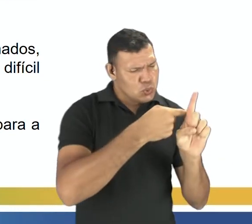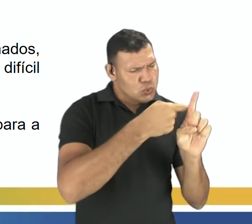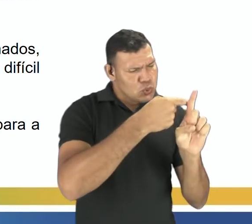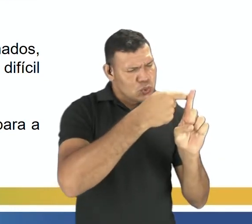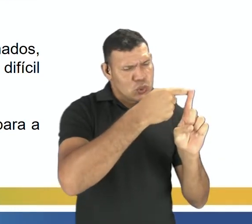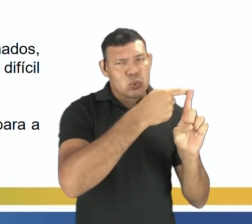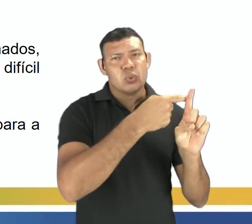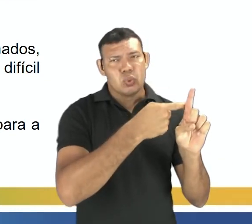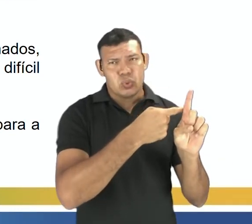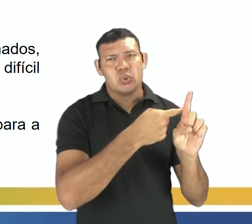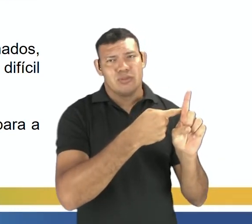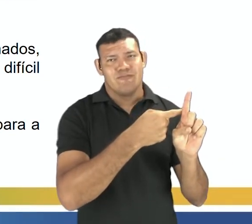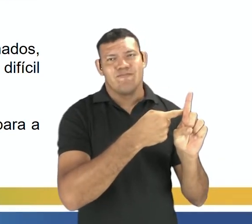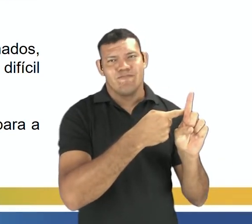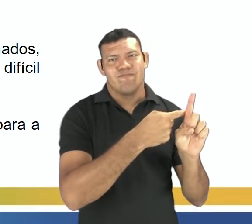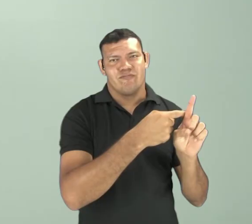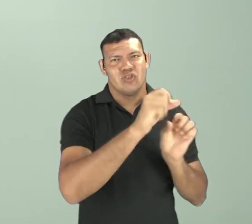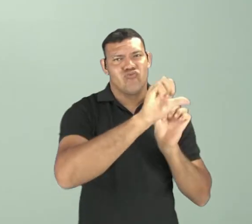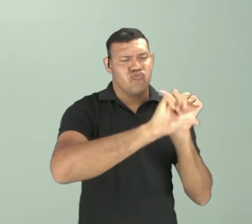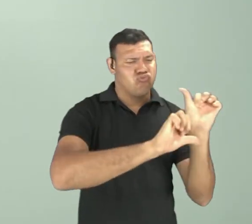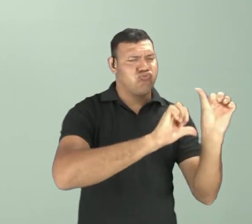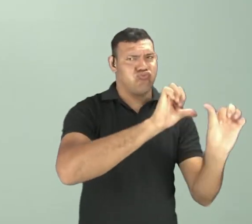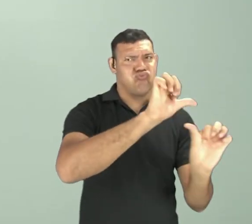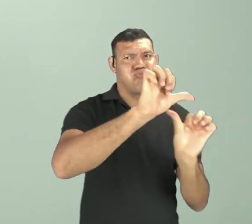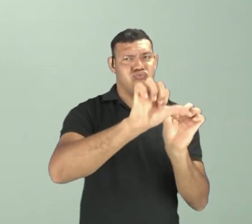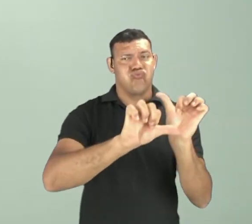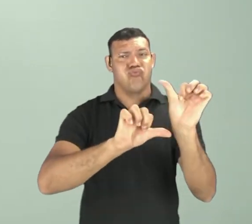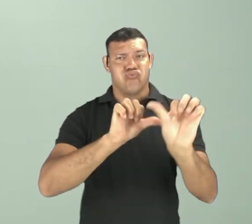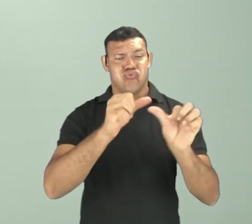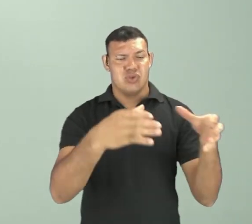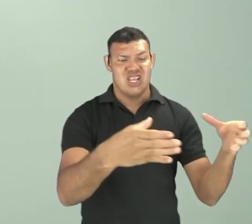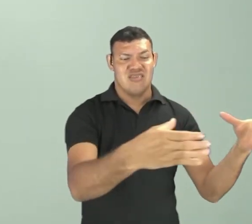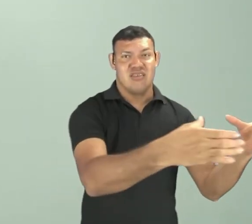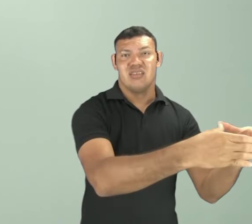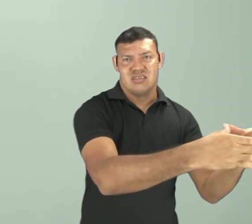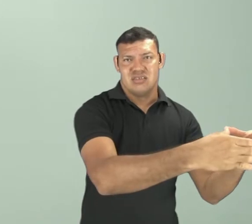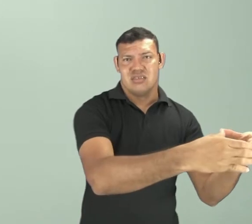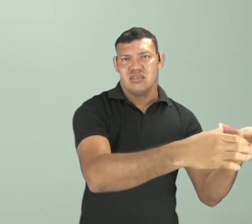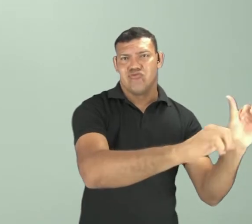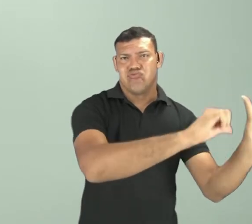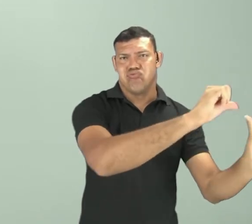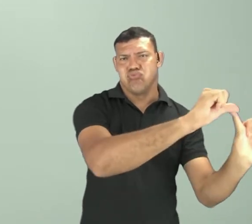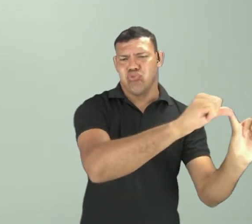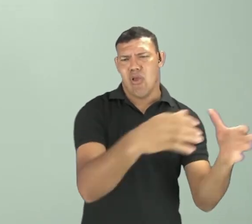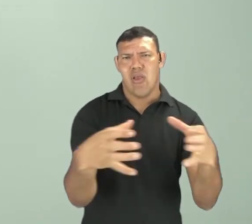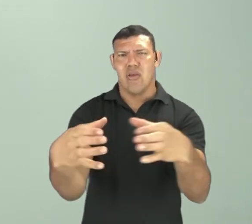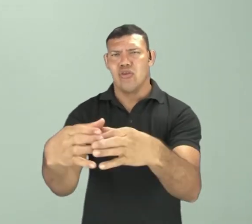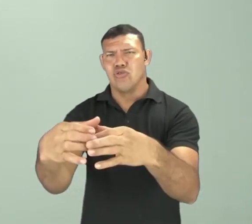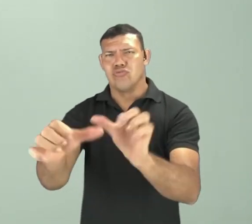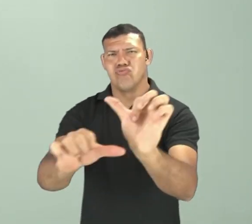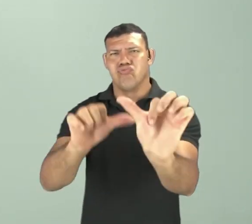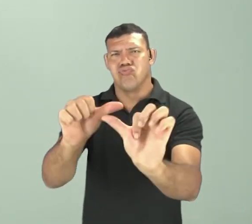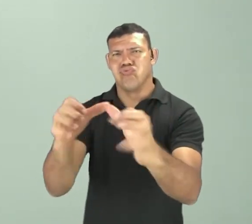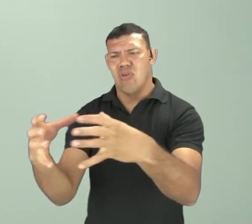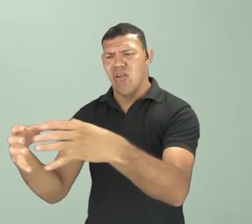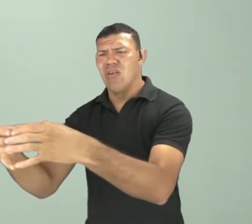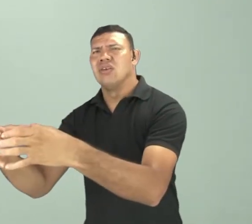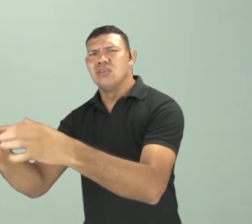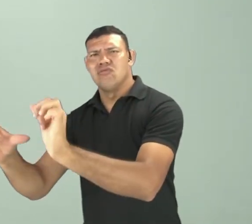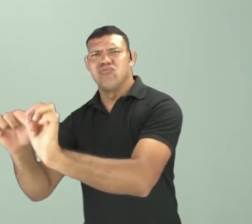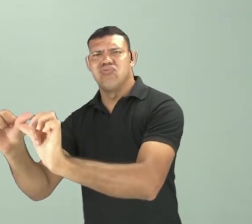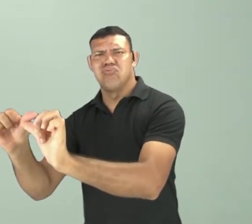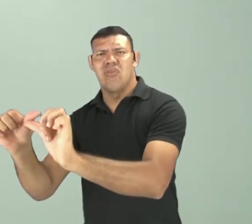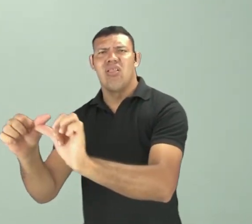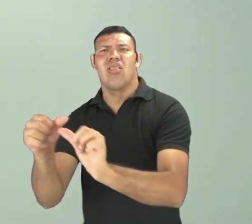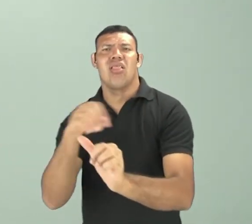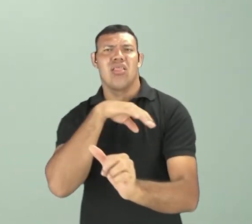pode transformar as condições ambientais que a diversidade biológica tem, né?